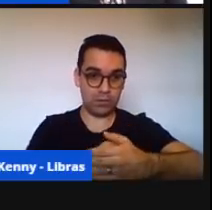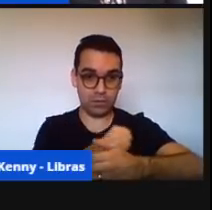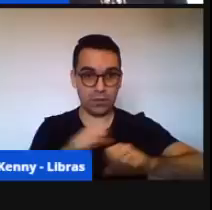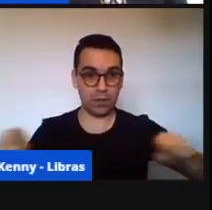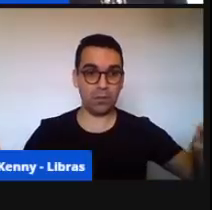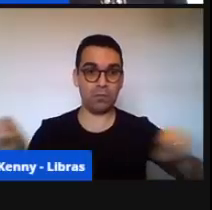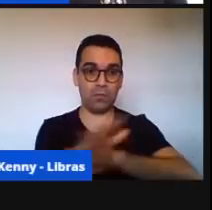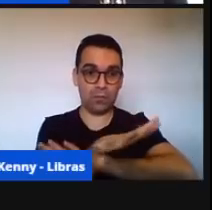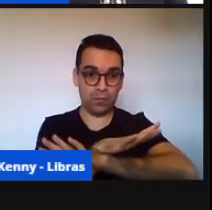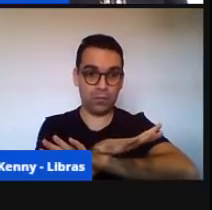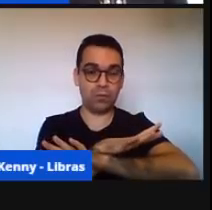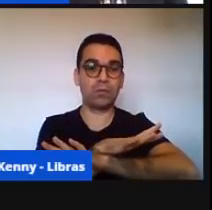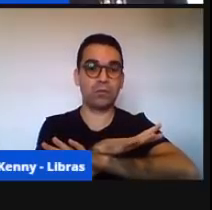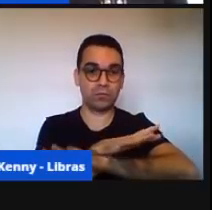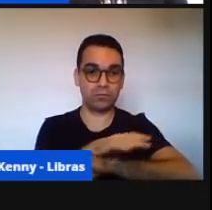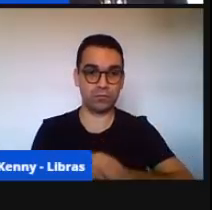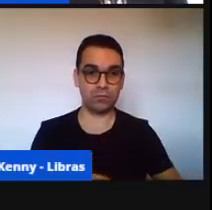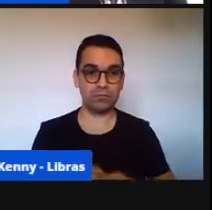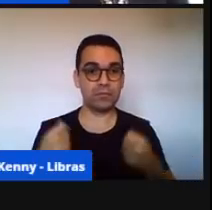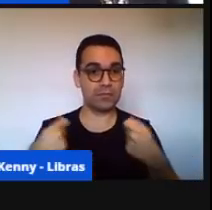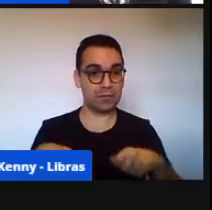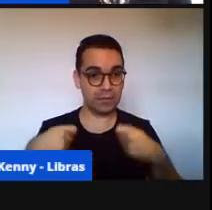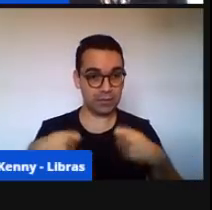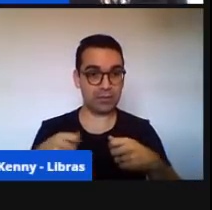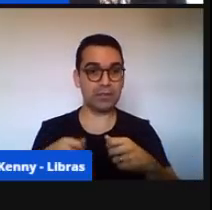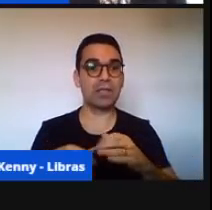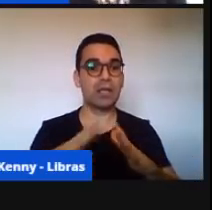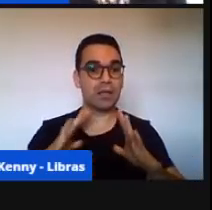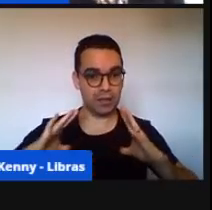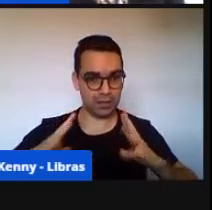para o próximo processo de manipulação.